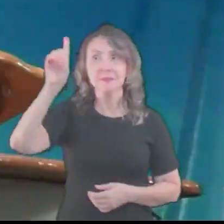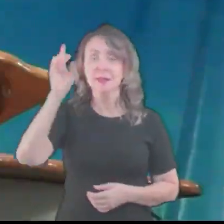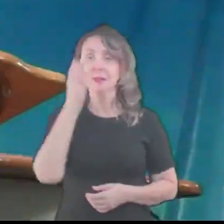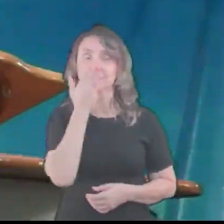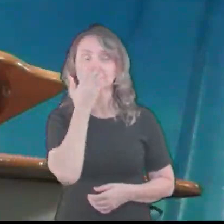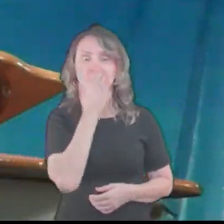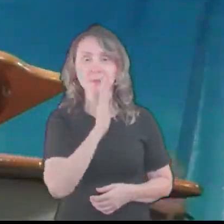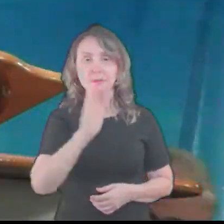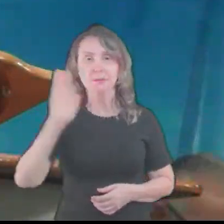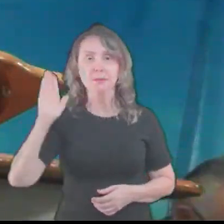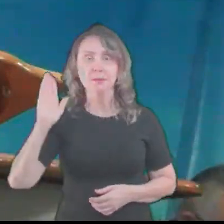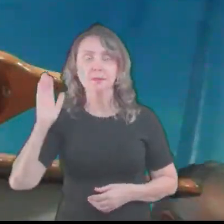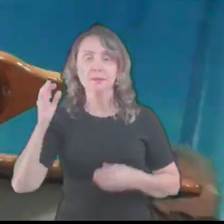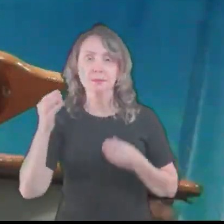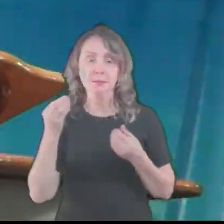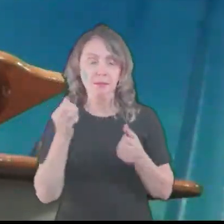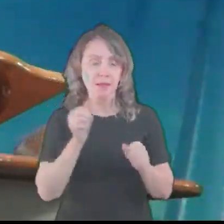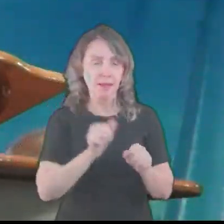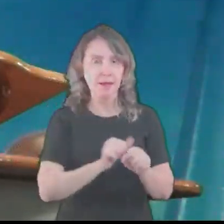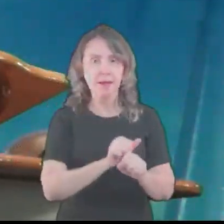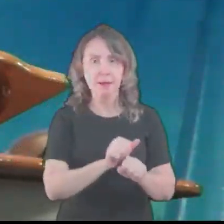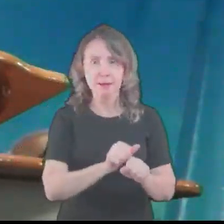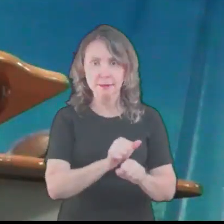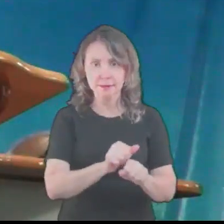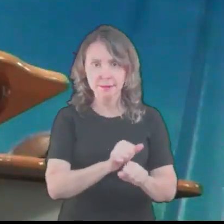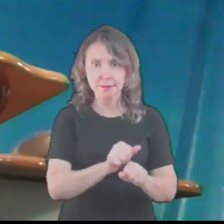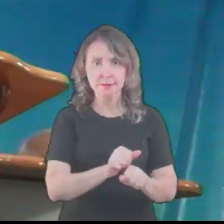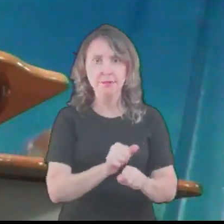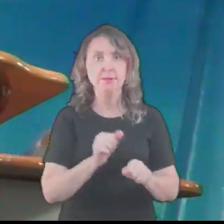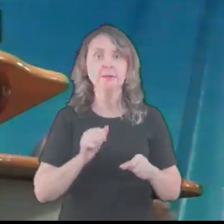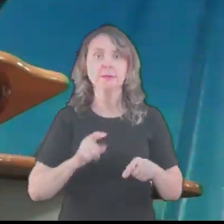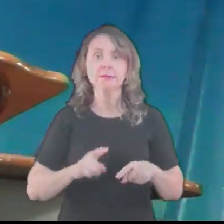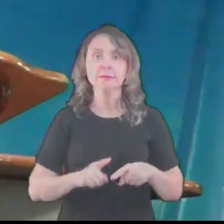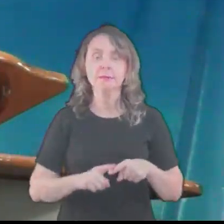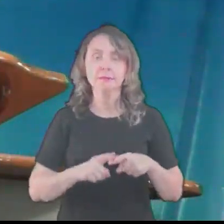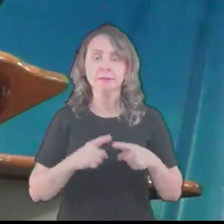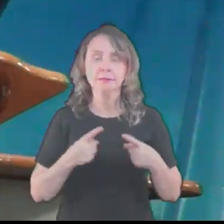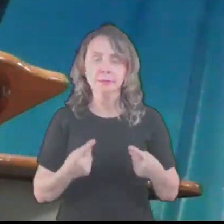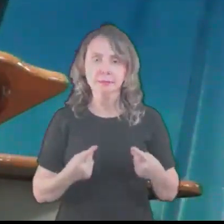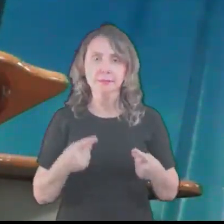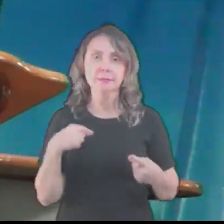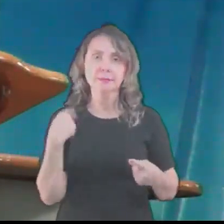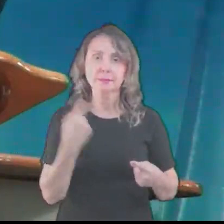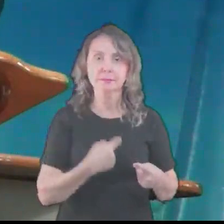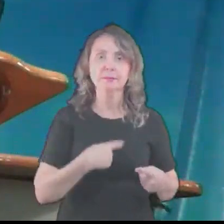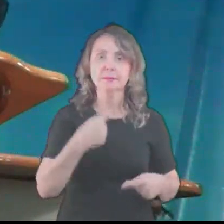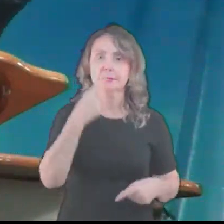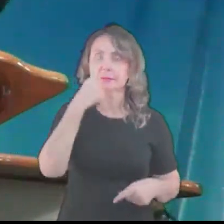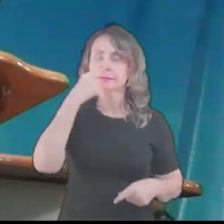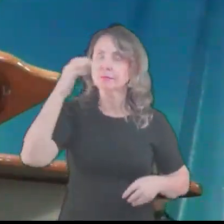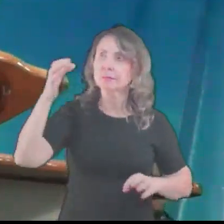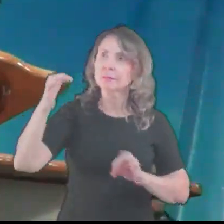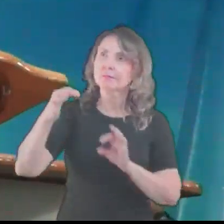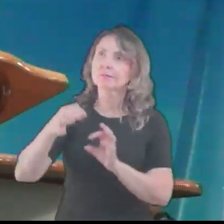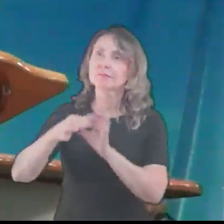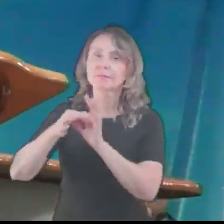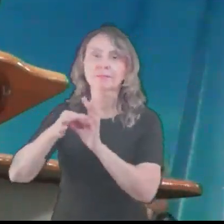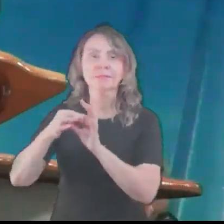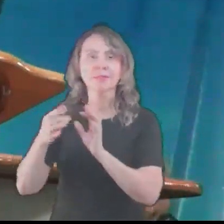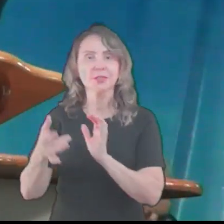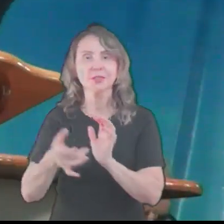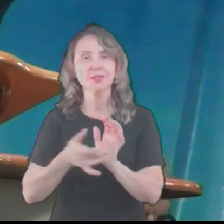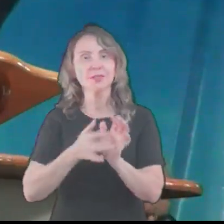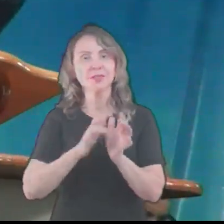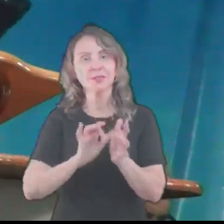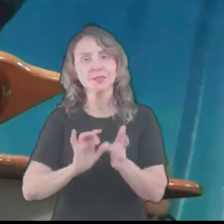nós fomos enxertados na oliveira verdadeira, e nós estamos sofrendo dele, e nós vamos sofrer